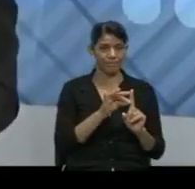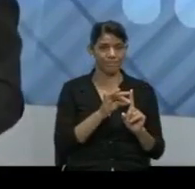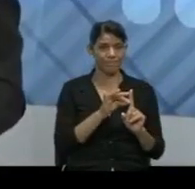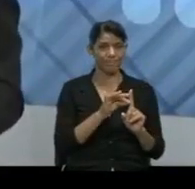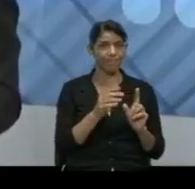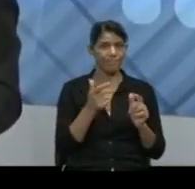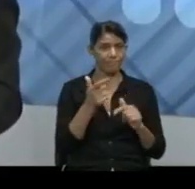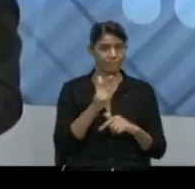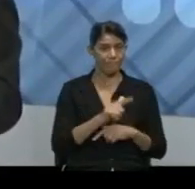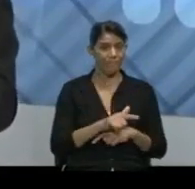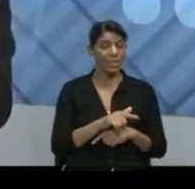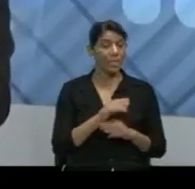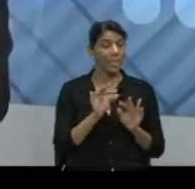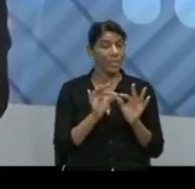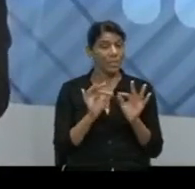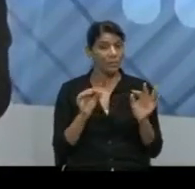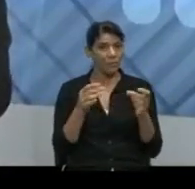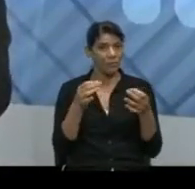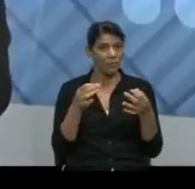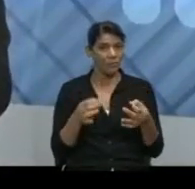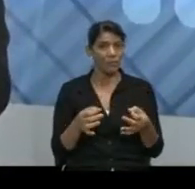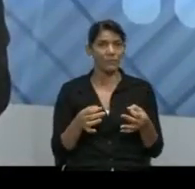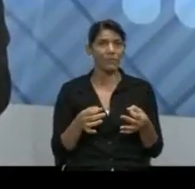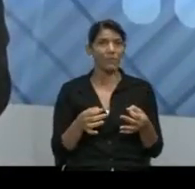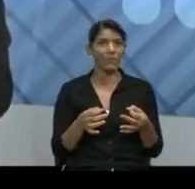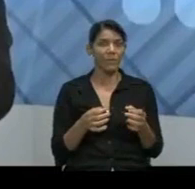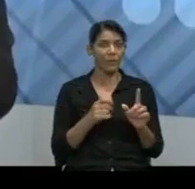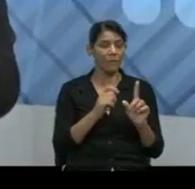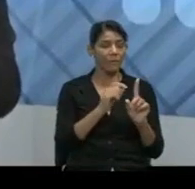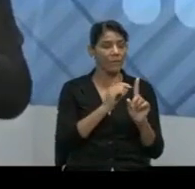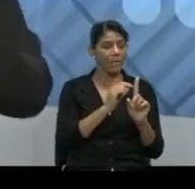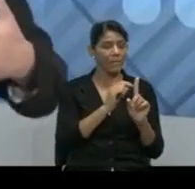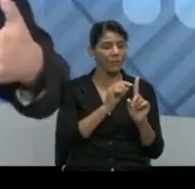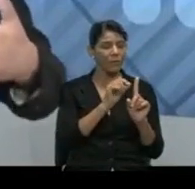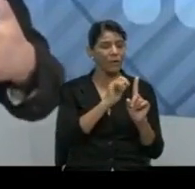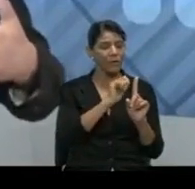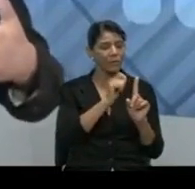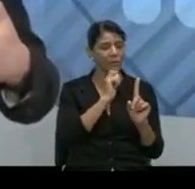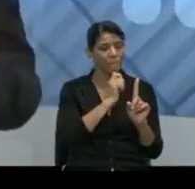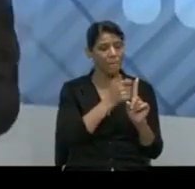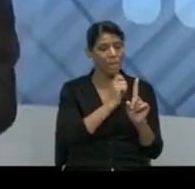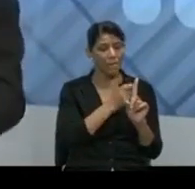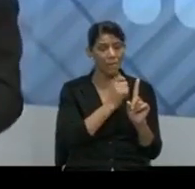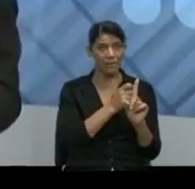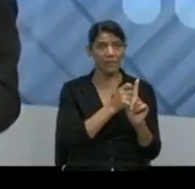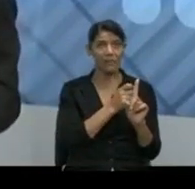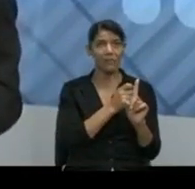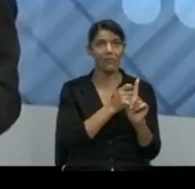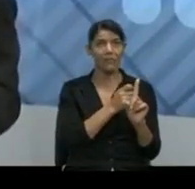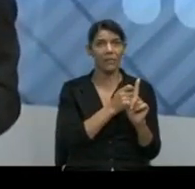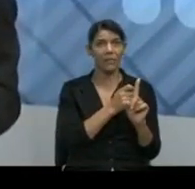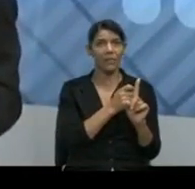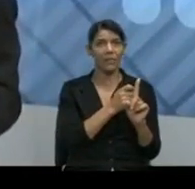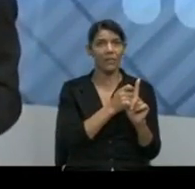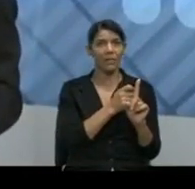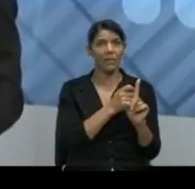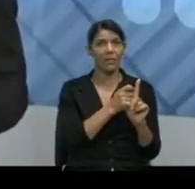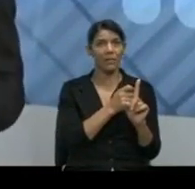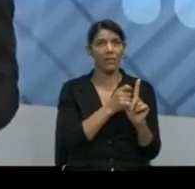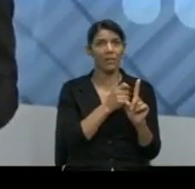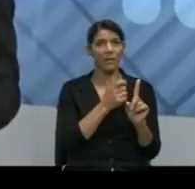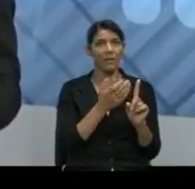bom? Bater o nível nos demais, risca, prega a tabeira e aí a gente